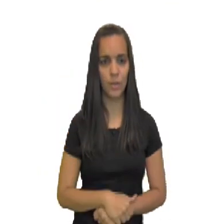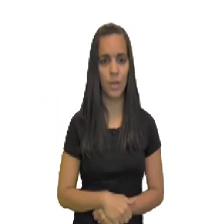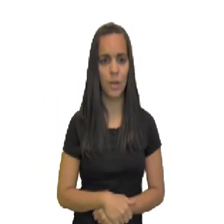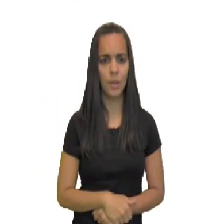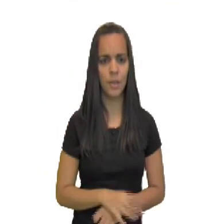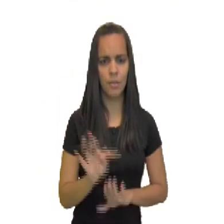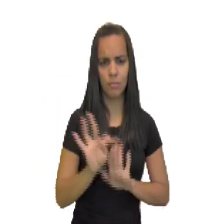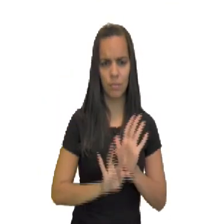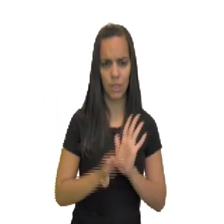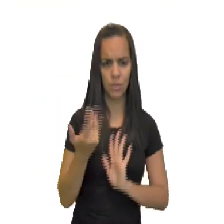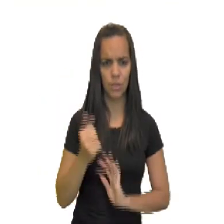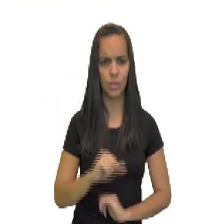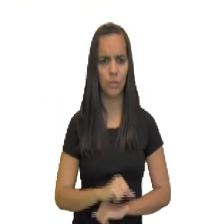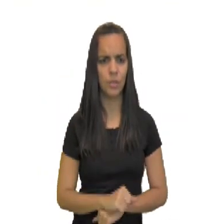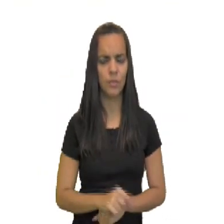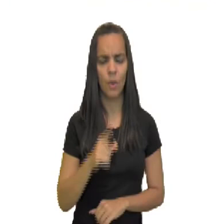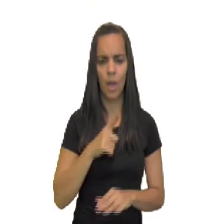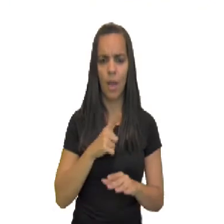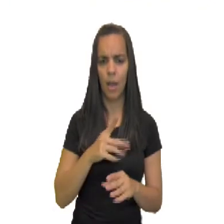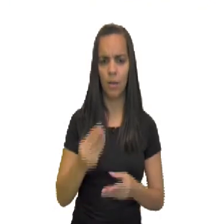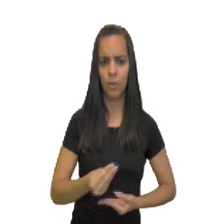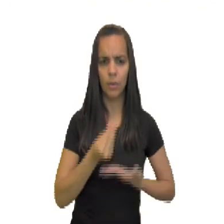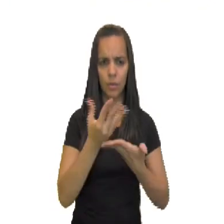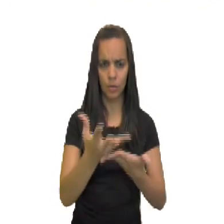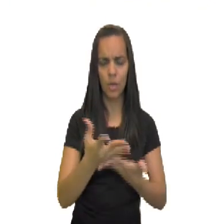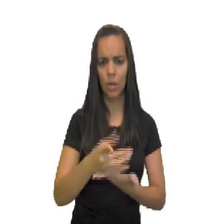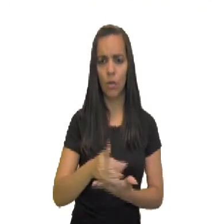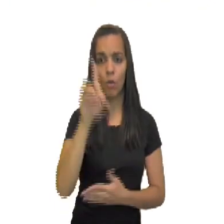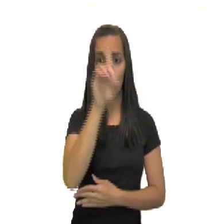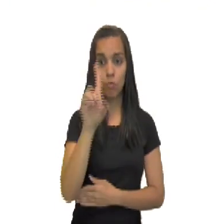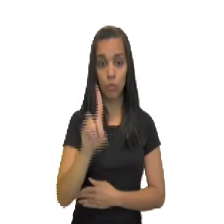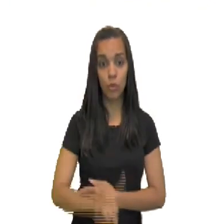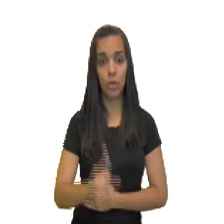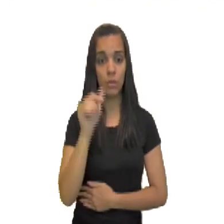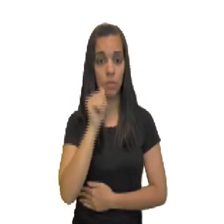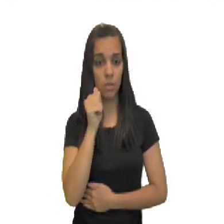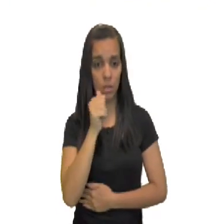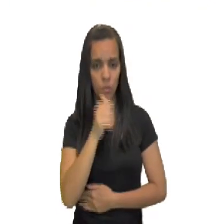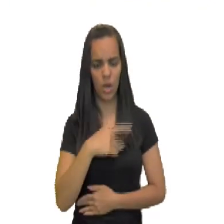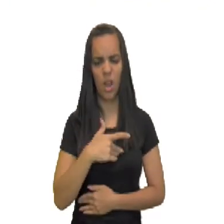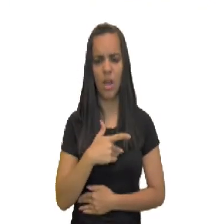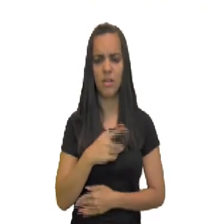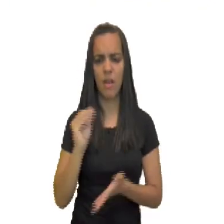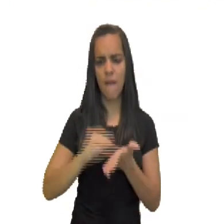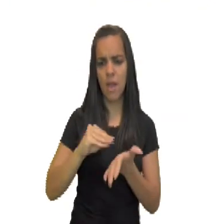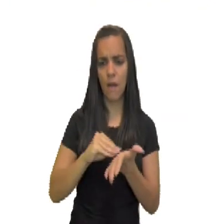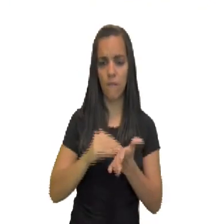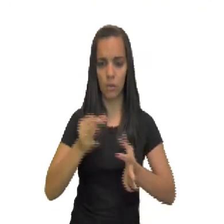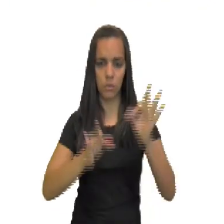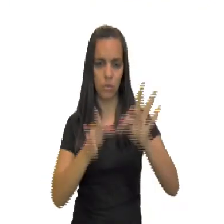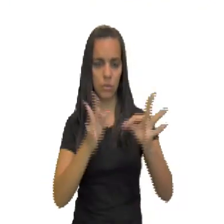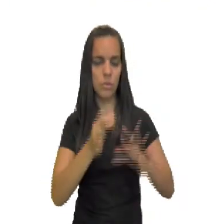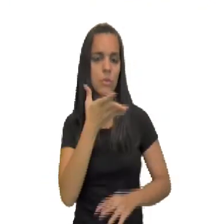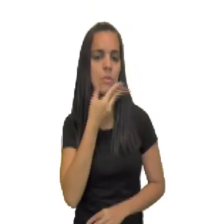texto, que lançou o livro O Direito das Mulheres e a Injustiça dos Homens, escrito em